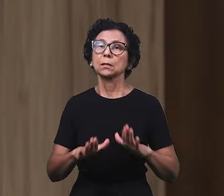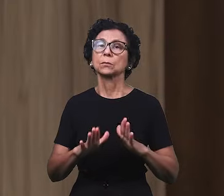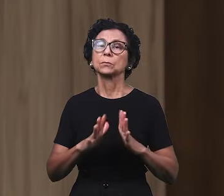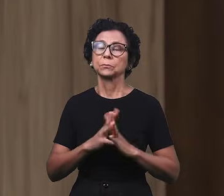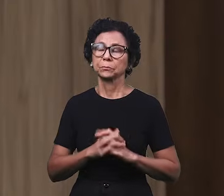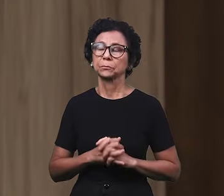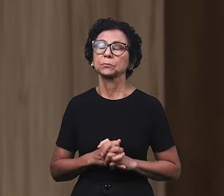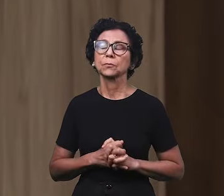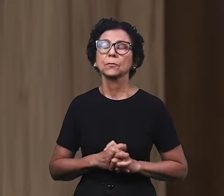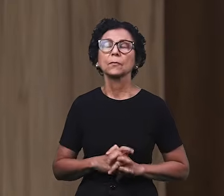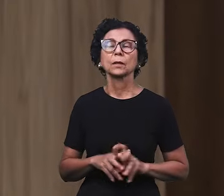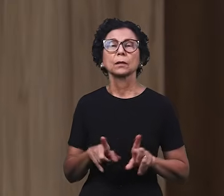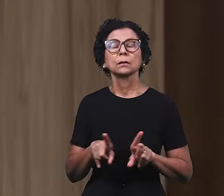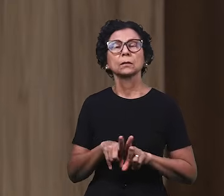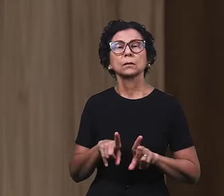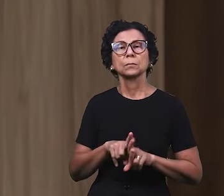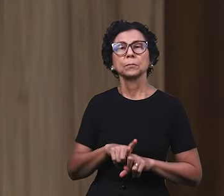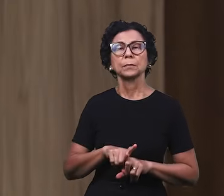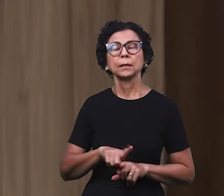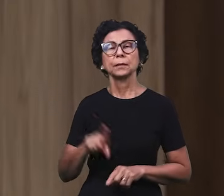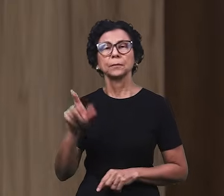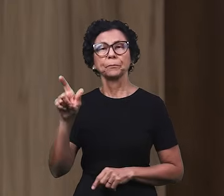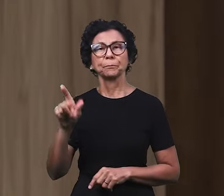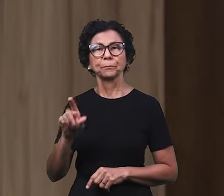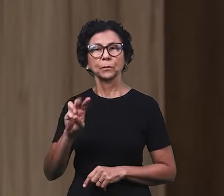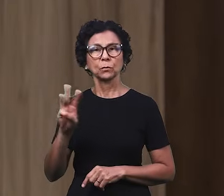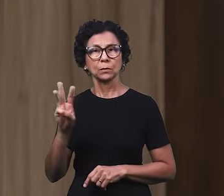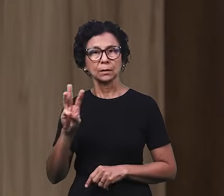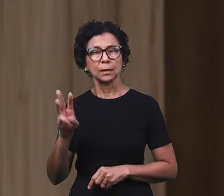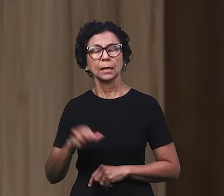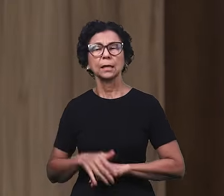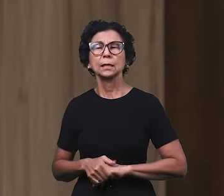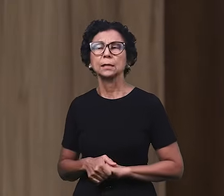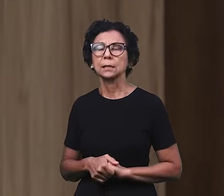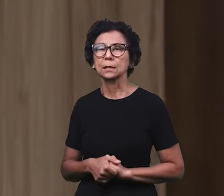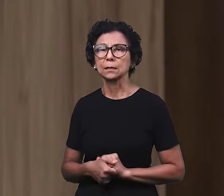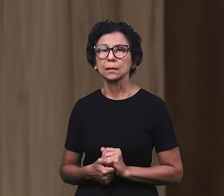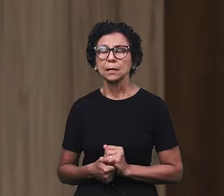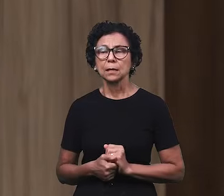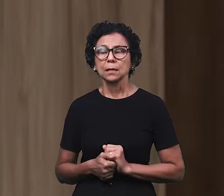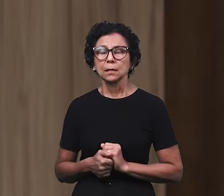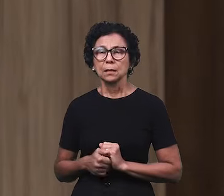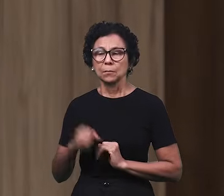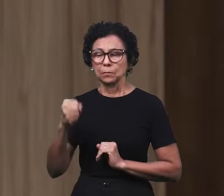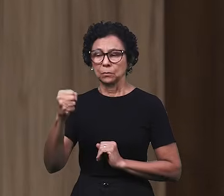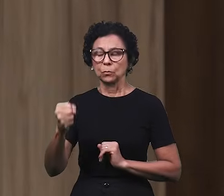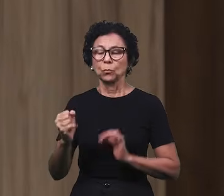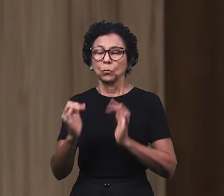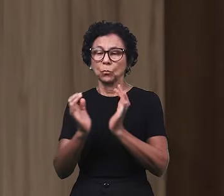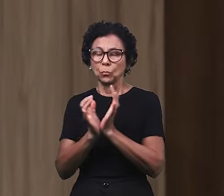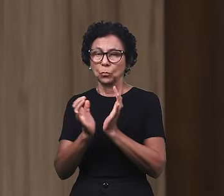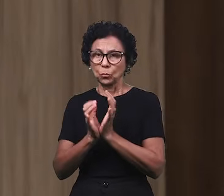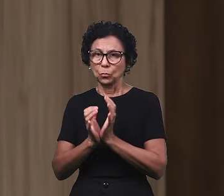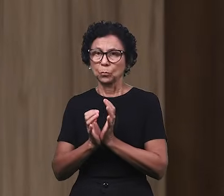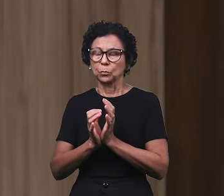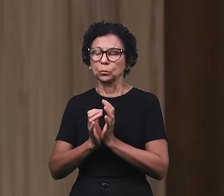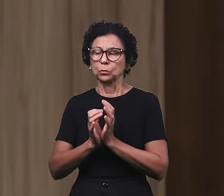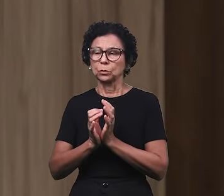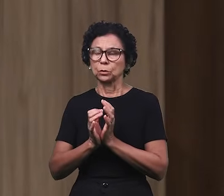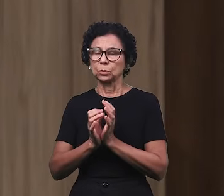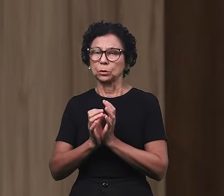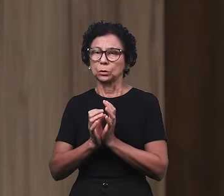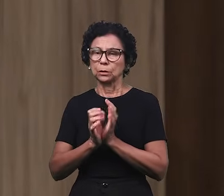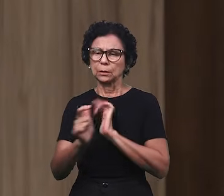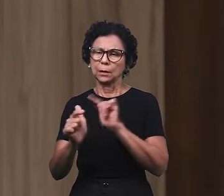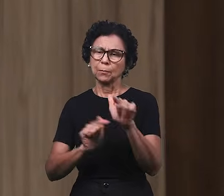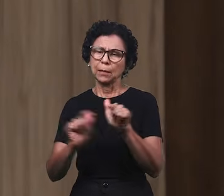deveríamos destacar é que os pastores, eles eram uma categoria de trabalhadores